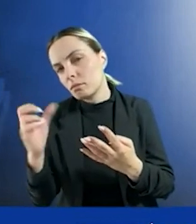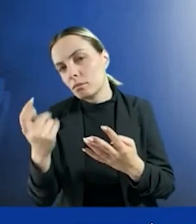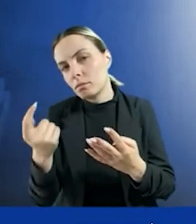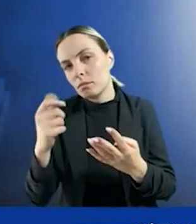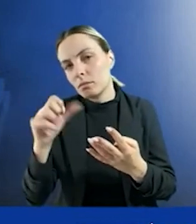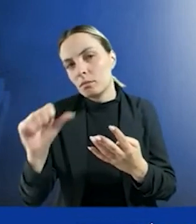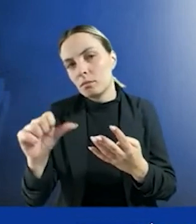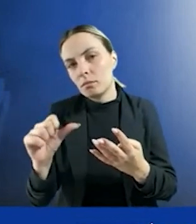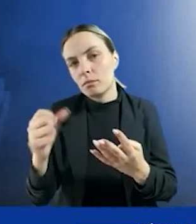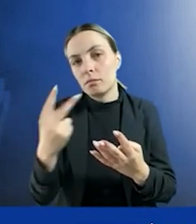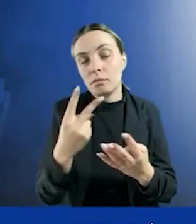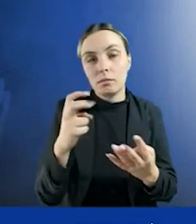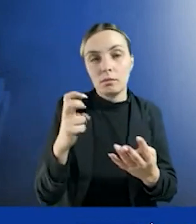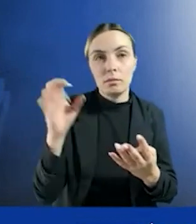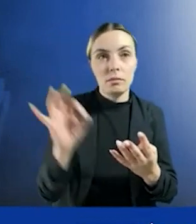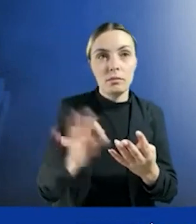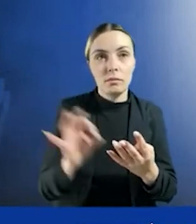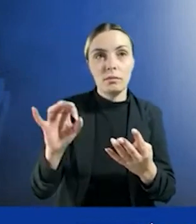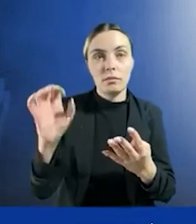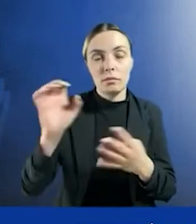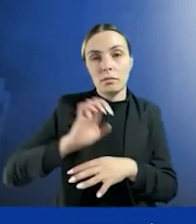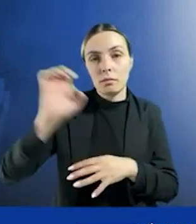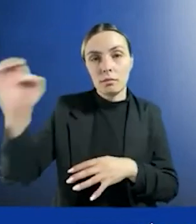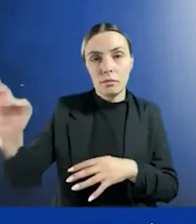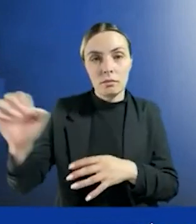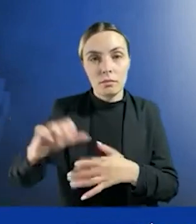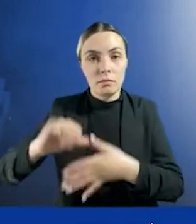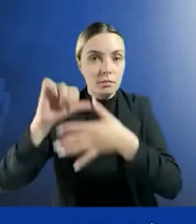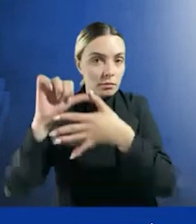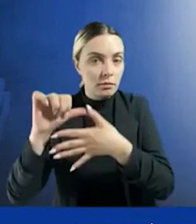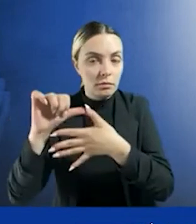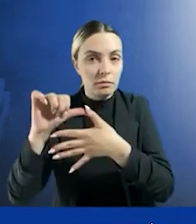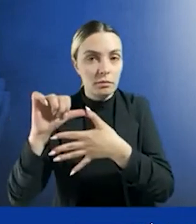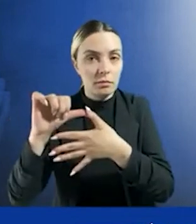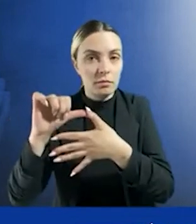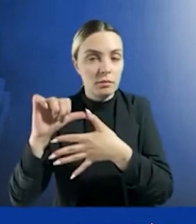das exportações da América Latina